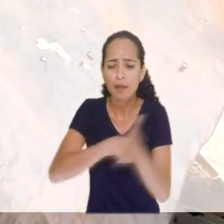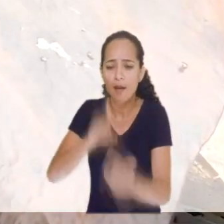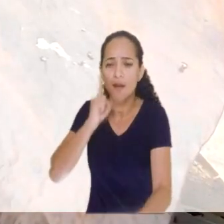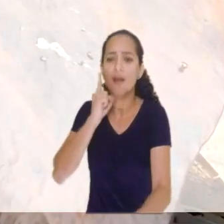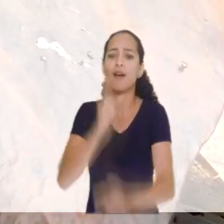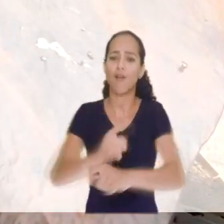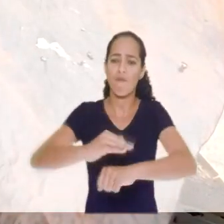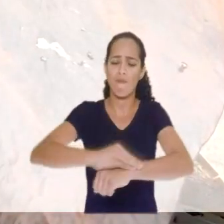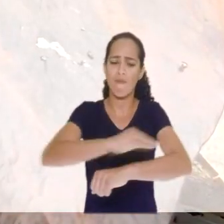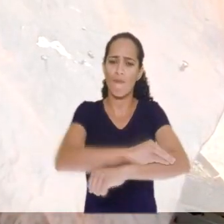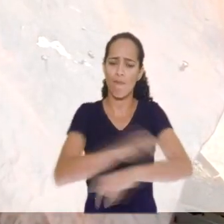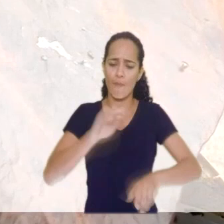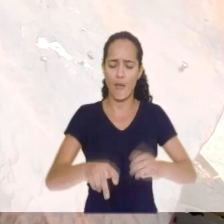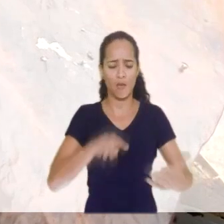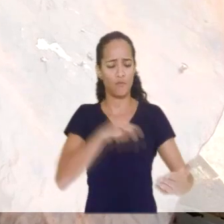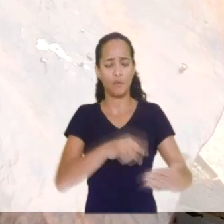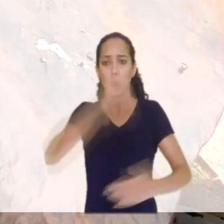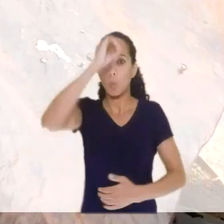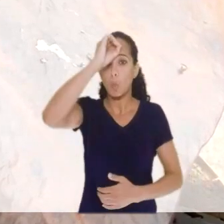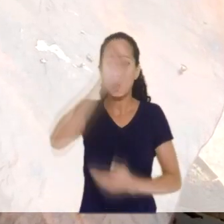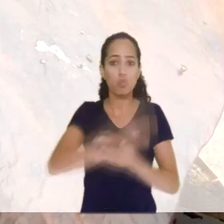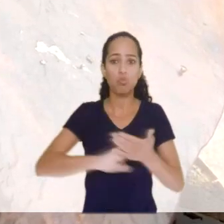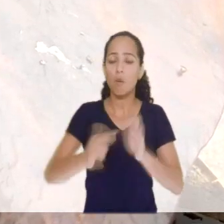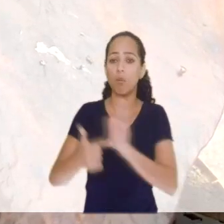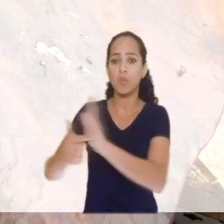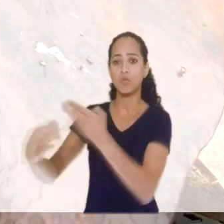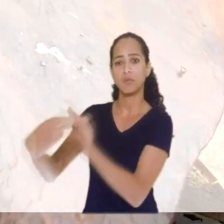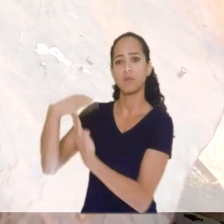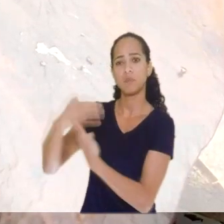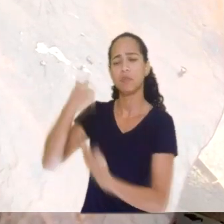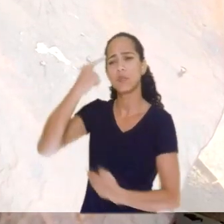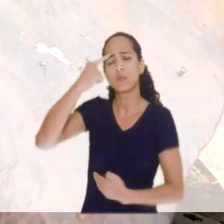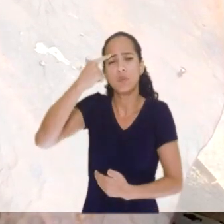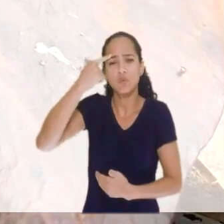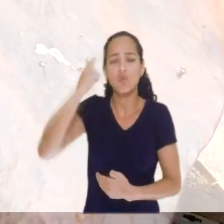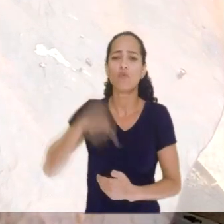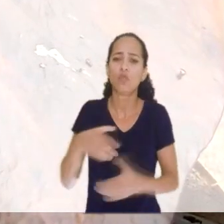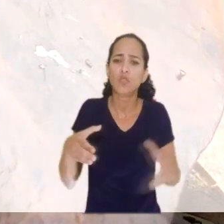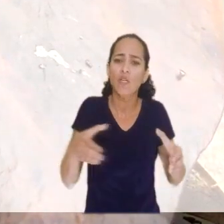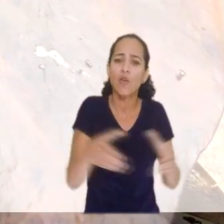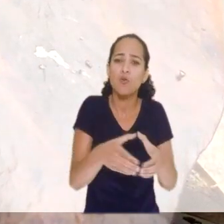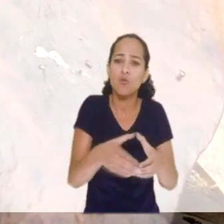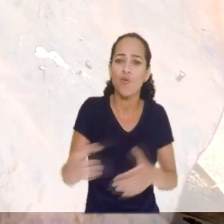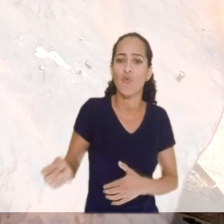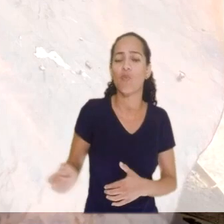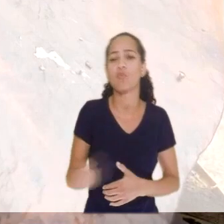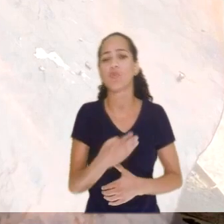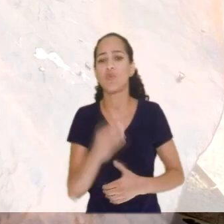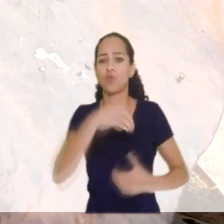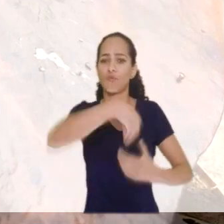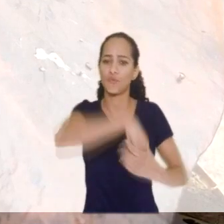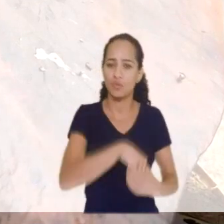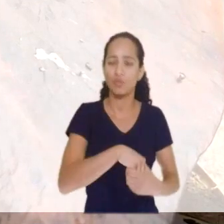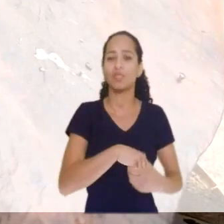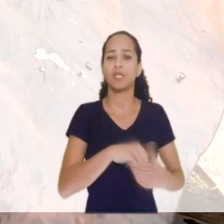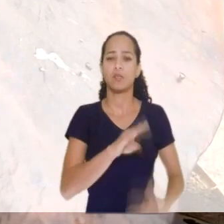não tinha a menor ideia do que era. E mostrei para o meu orientador na época e a gente achou que fosse uma espécie nova de sapo-pulga, que é um